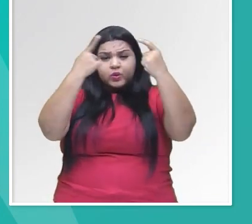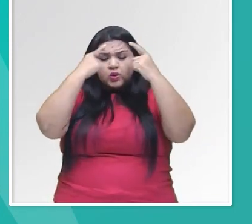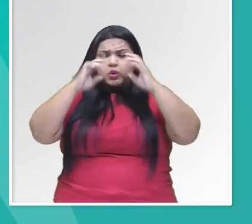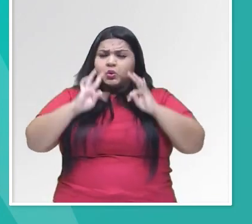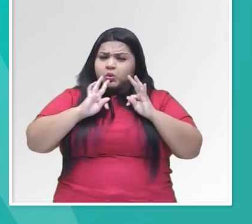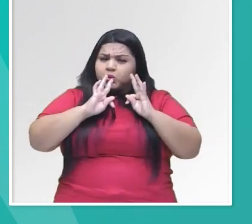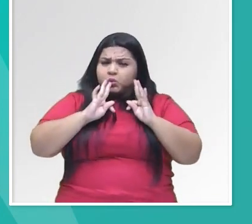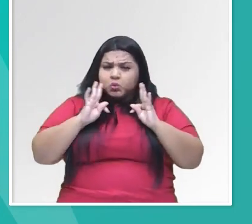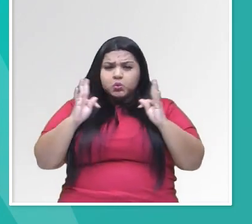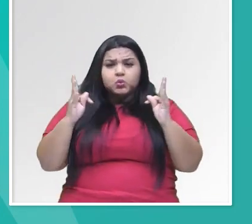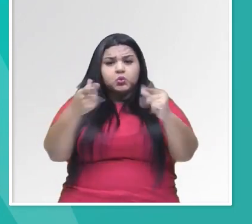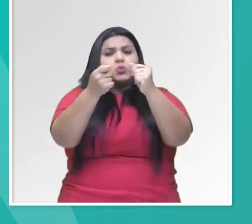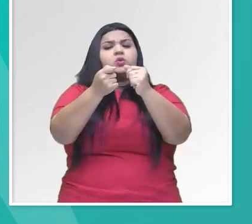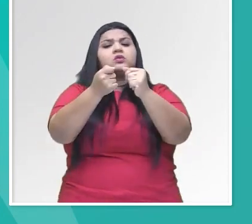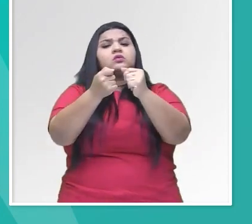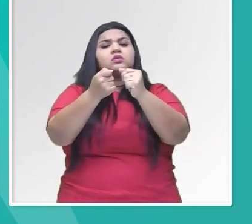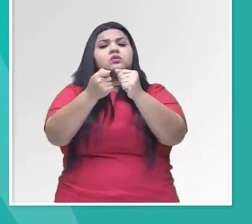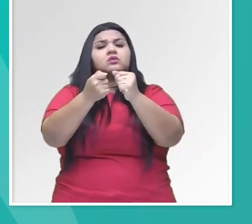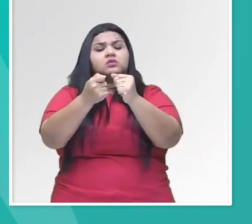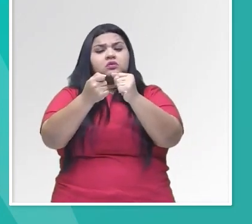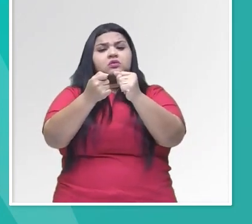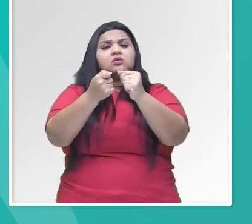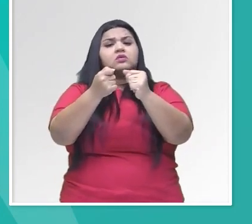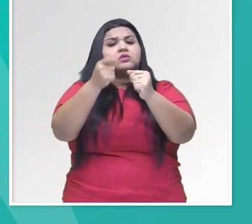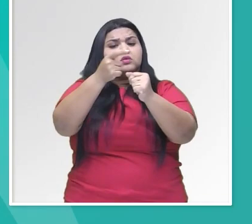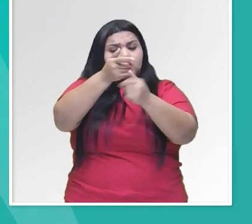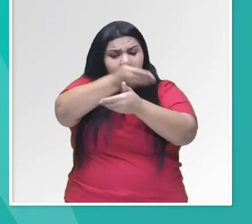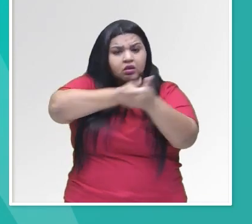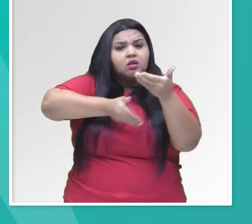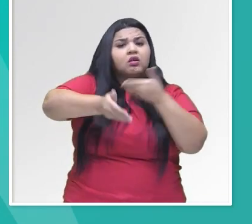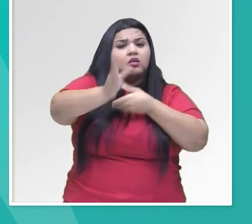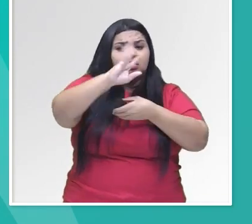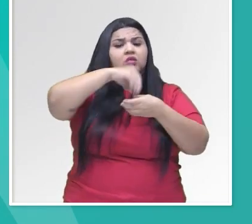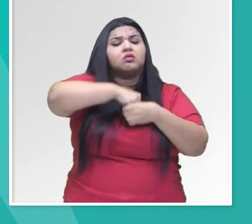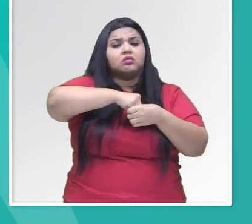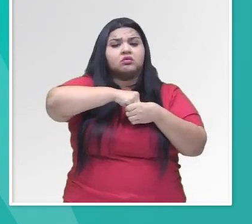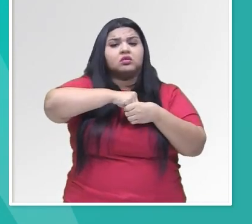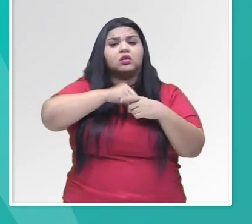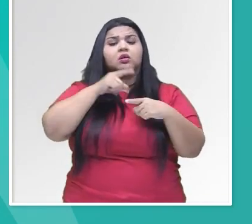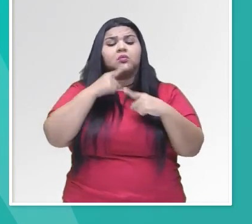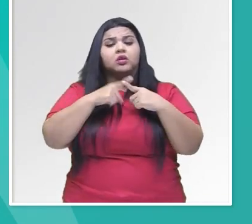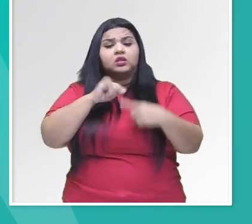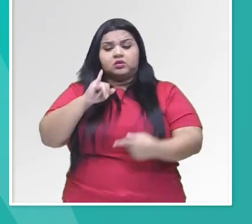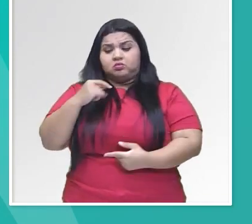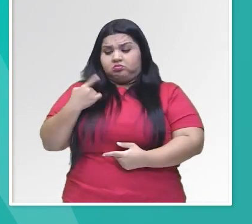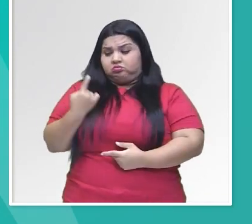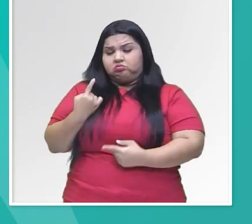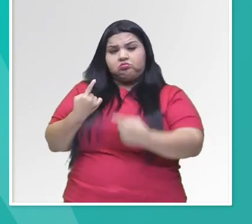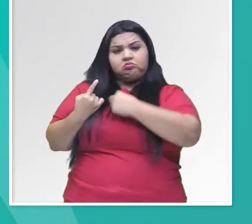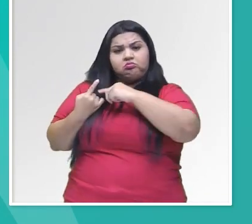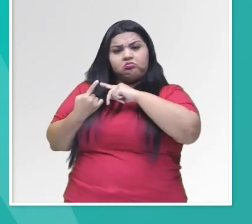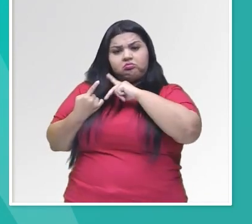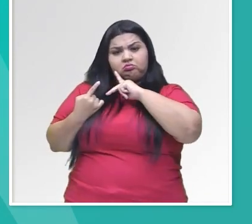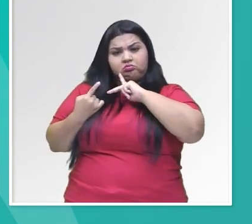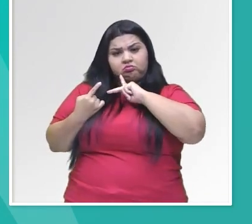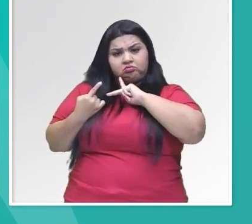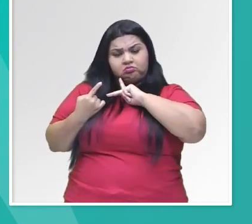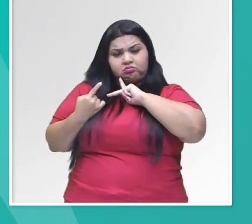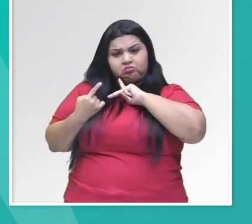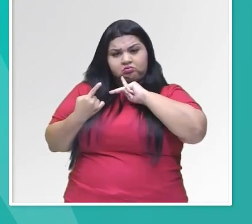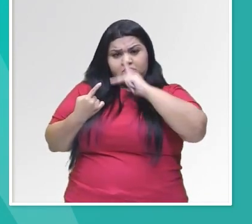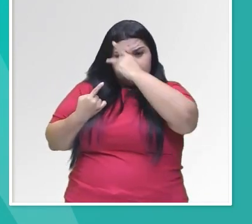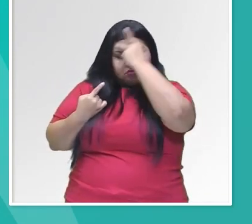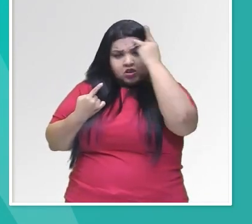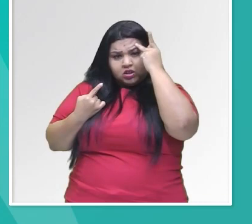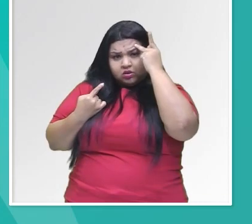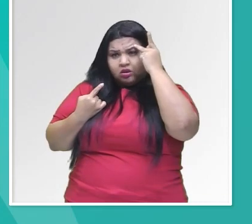Tudo isso perpassa pela convivência. Se eu sou uma pessoa que não desenvolvi a